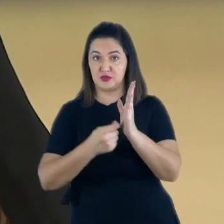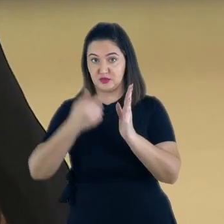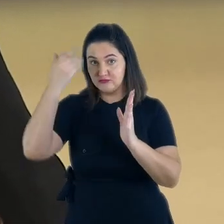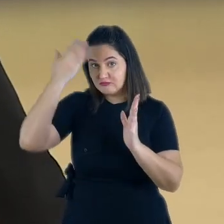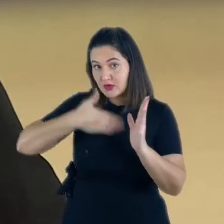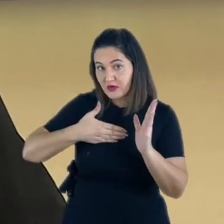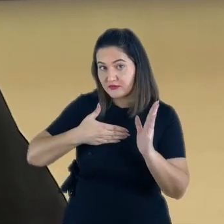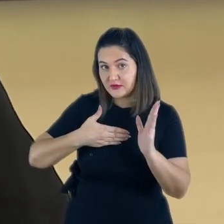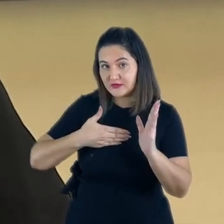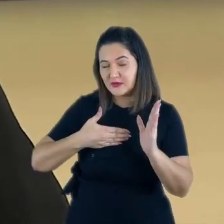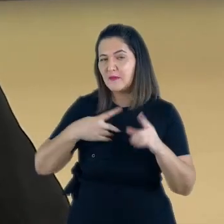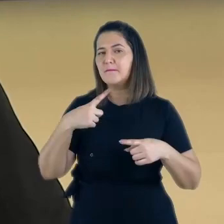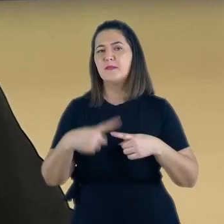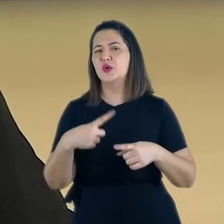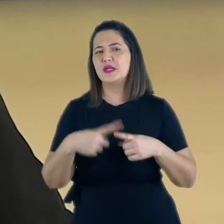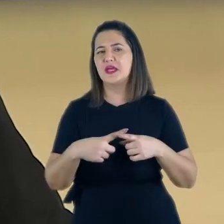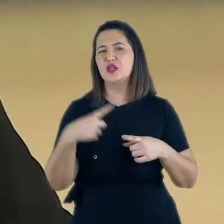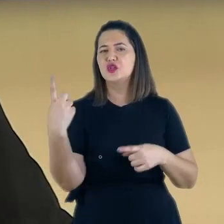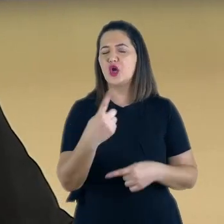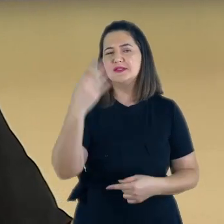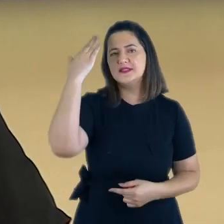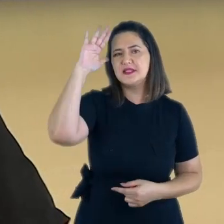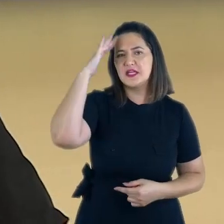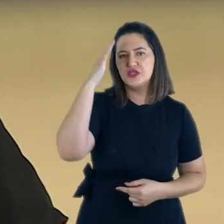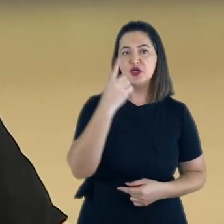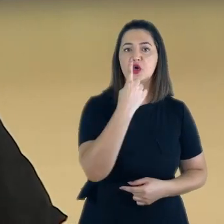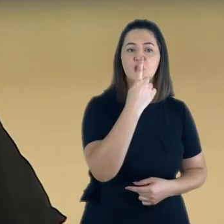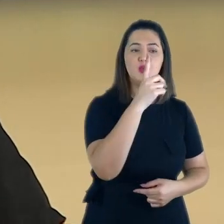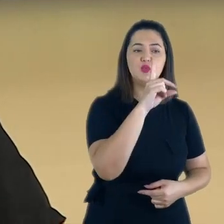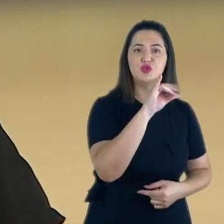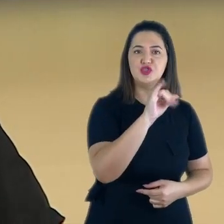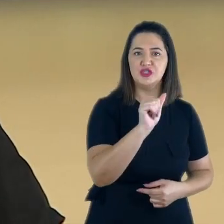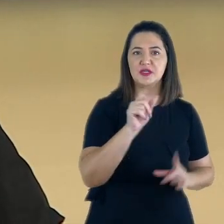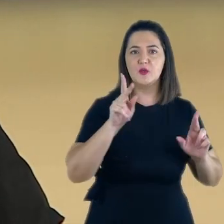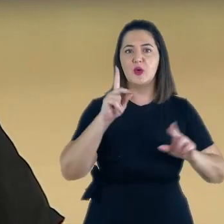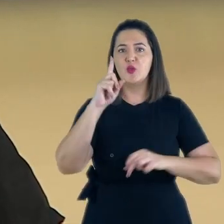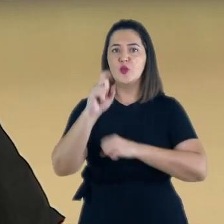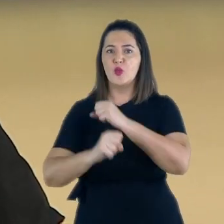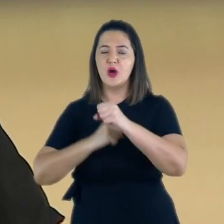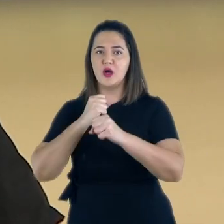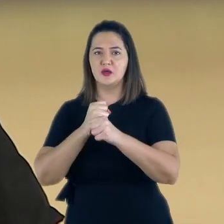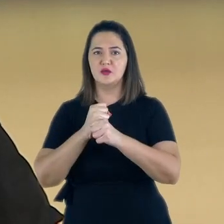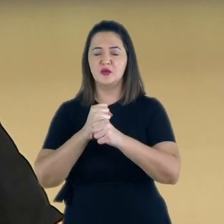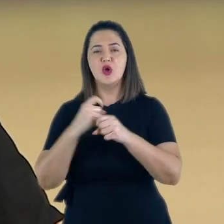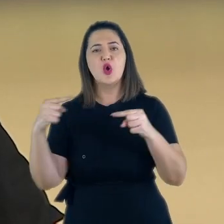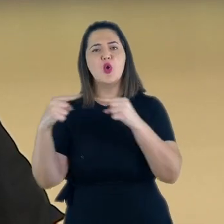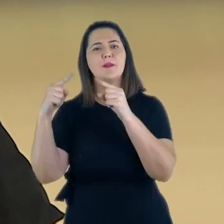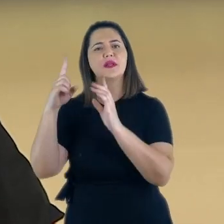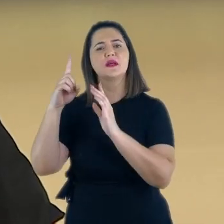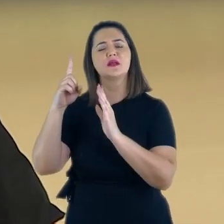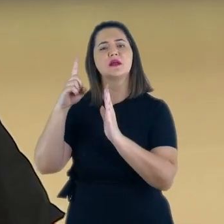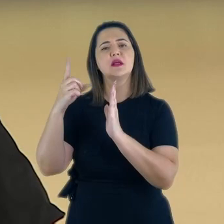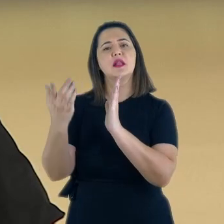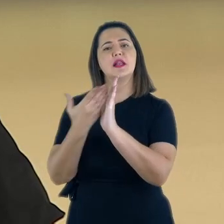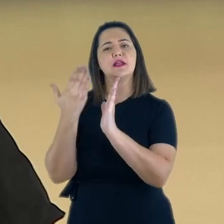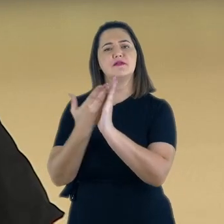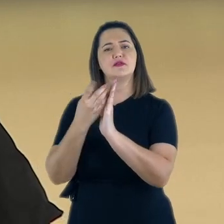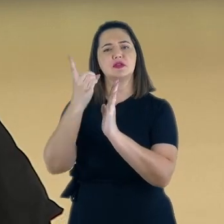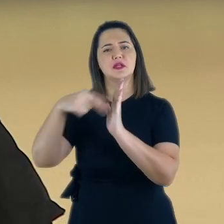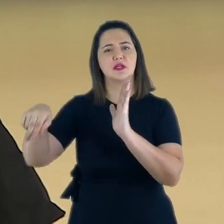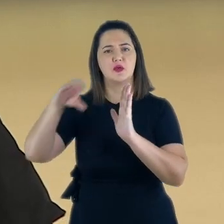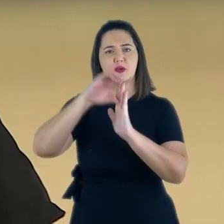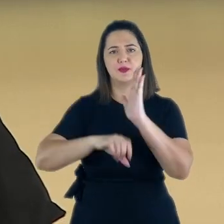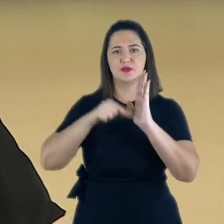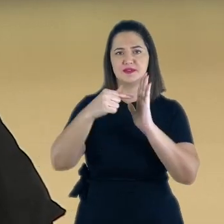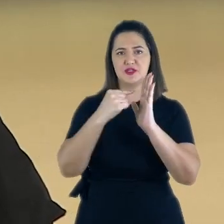de contas, por que o princípio dia-ano é aplicado pelos adventistas à expressão um tempo, dois tempos e metade de um tempo de